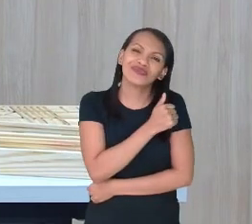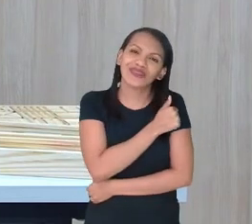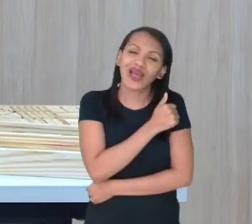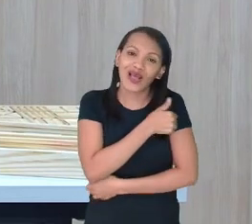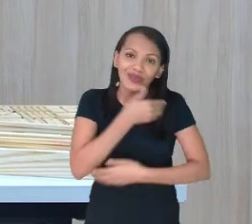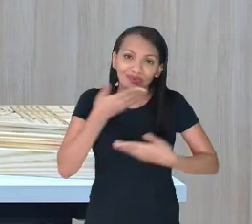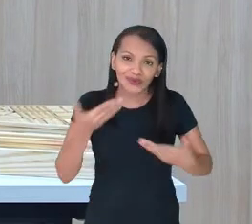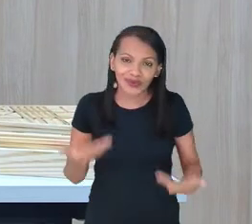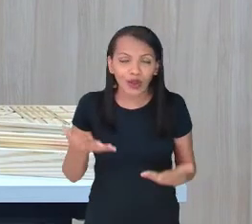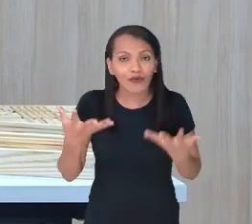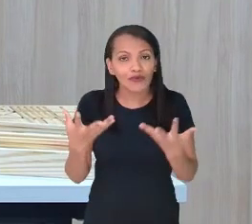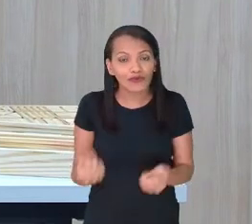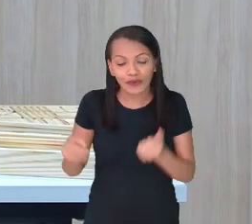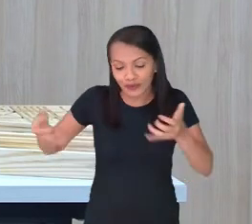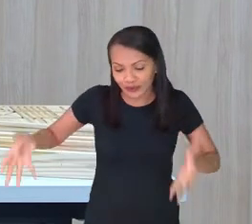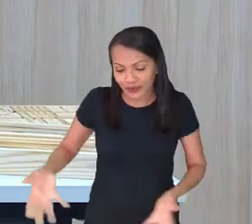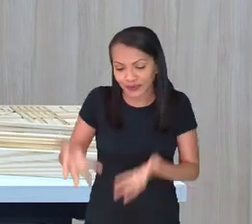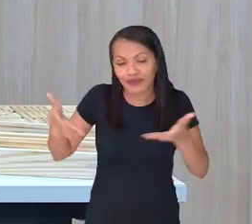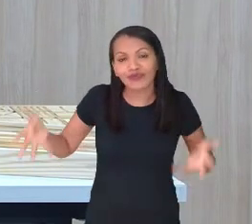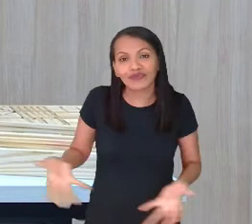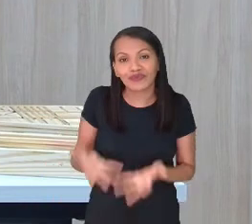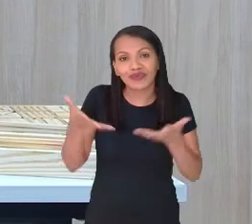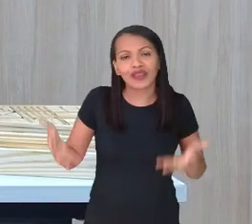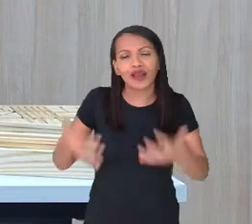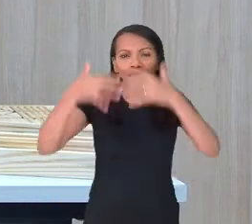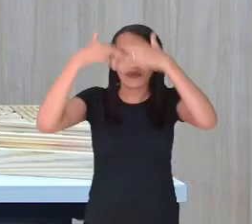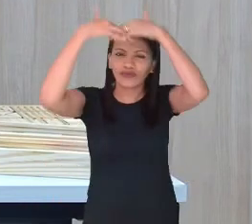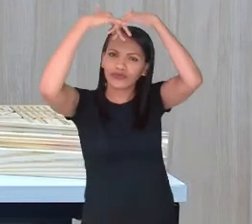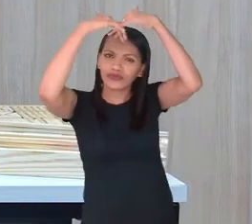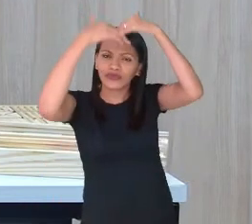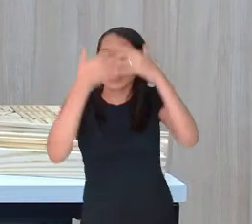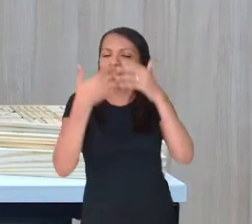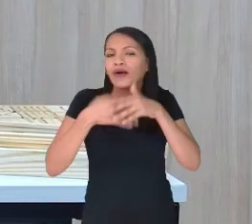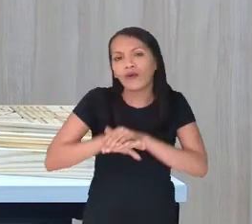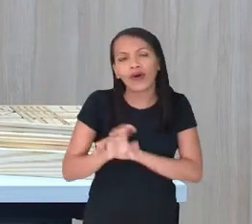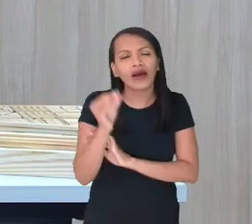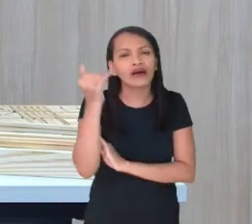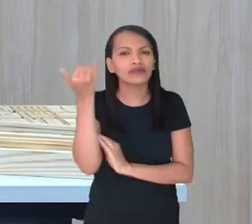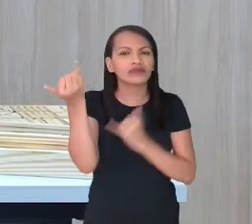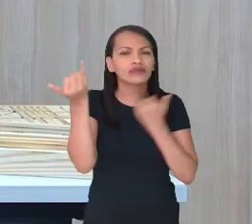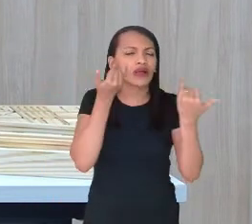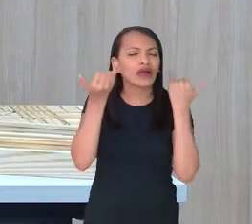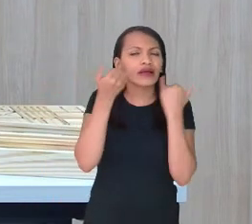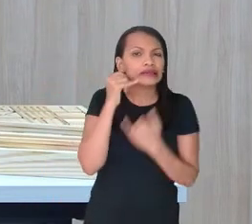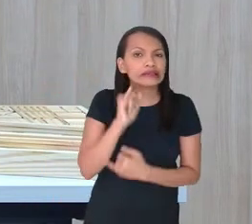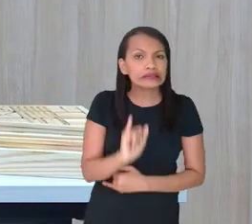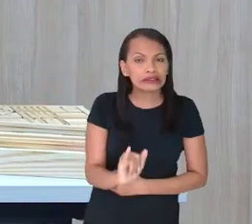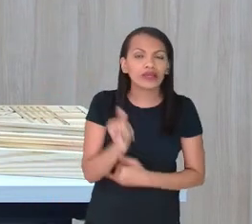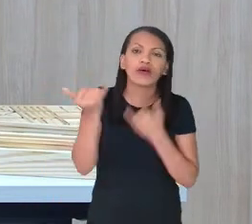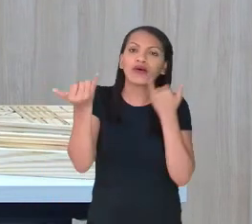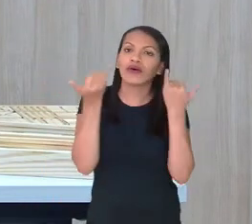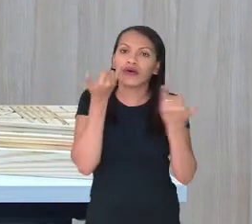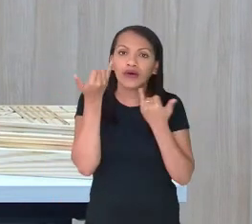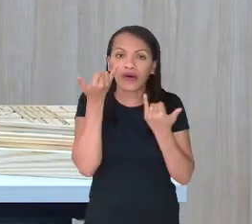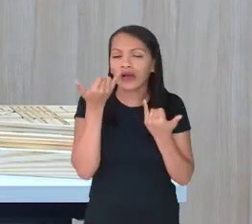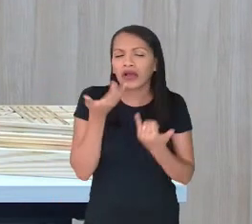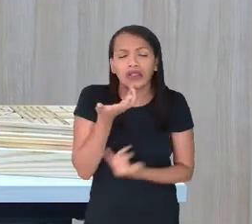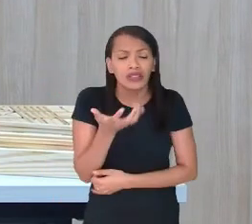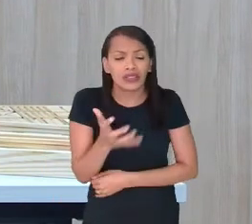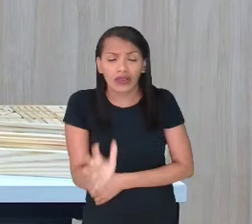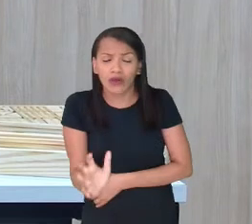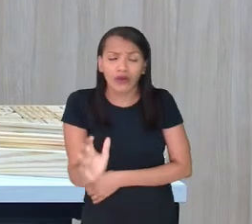que a gente vai estimular esse cérebro a guardar essa informação. Se é uma informação que eu não quero